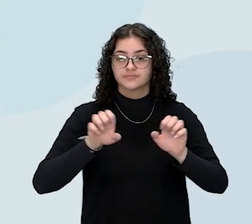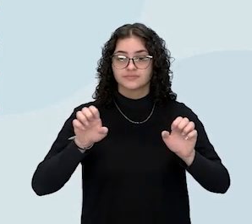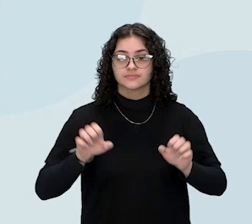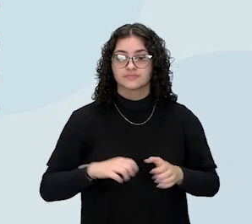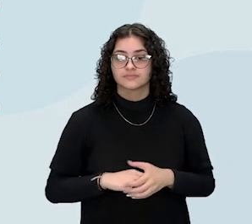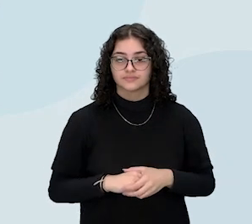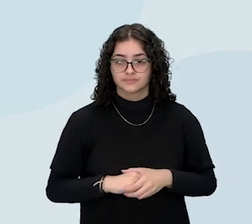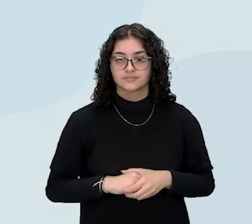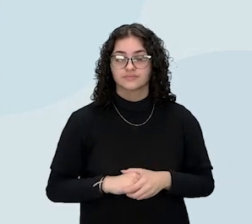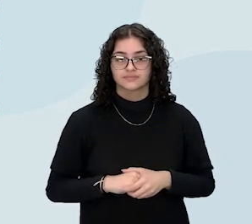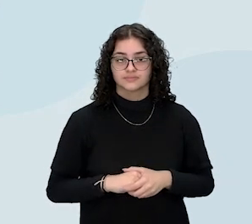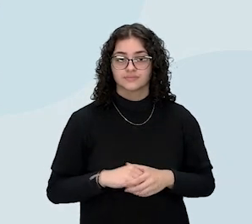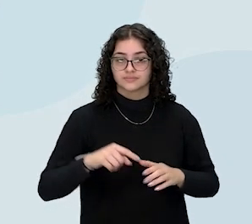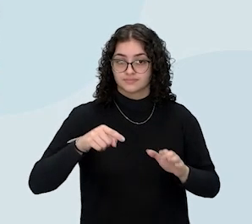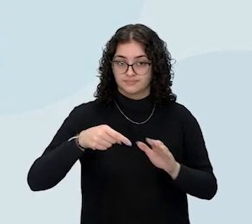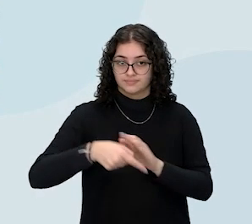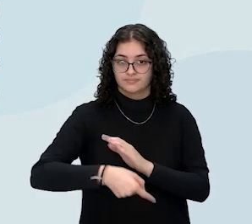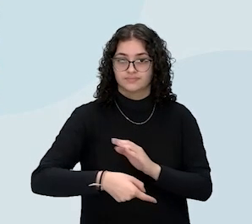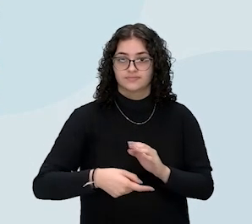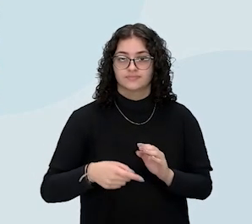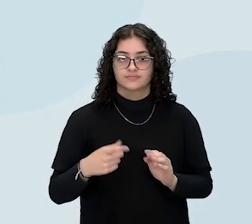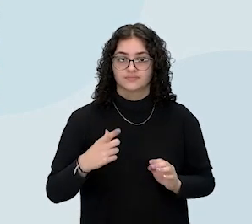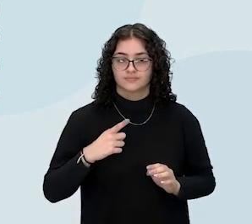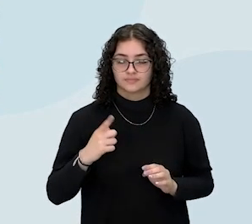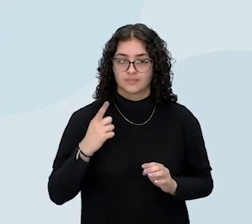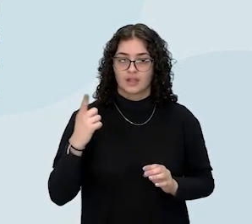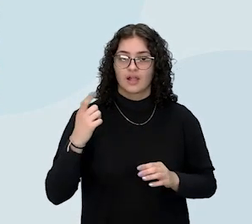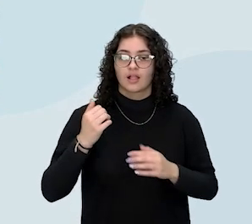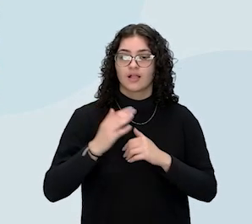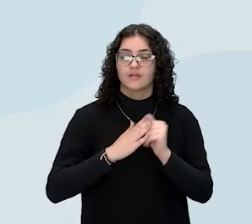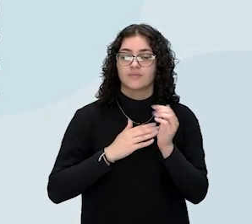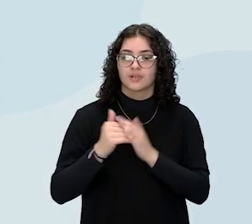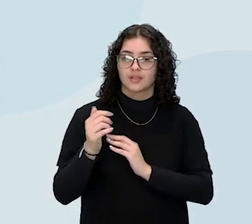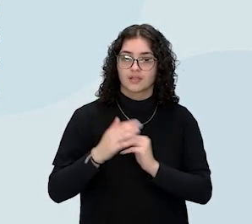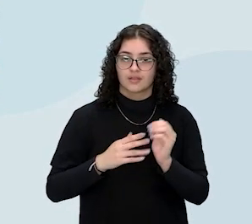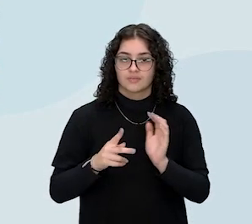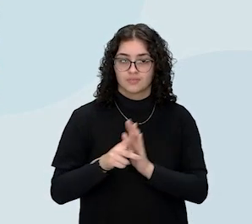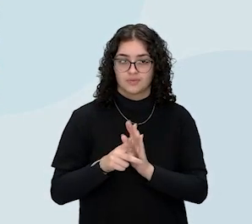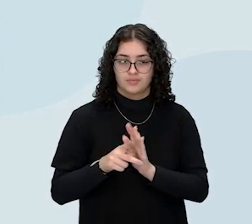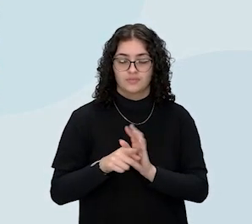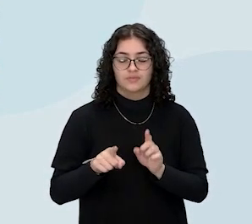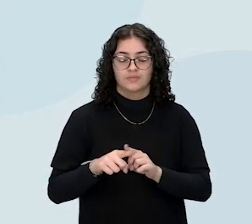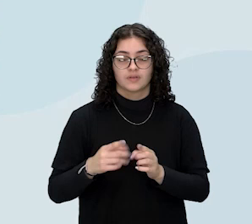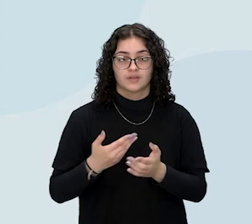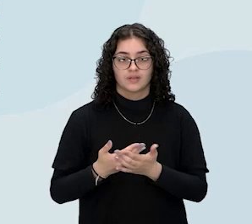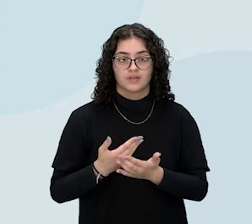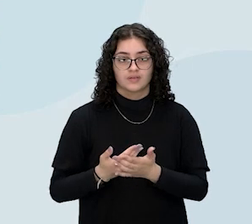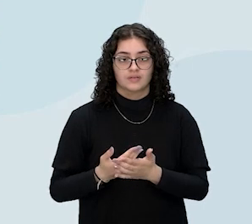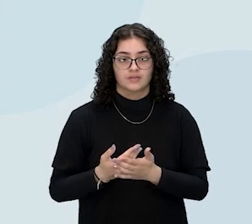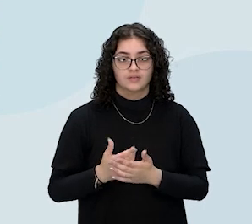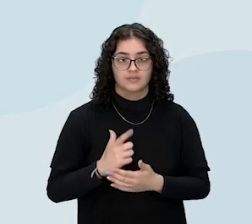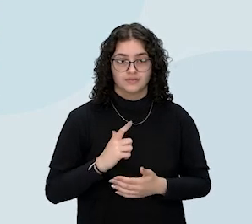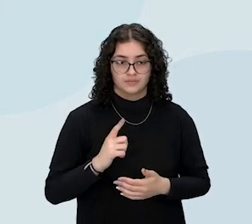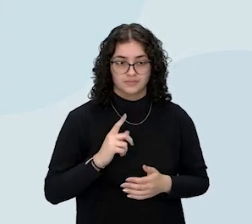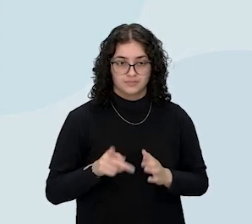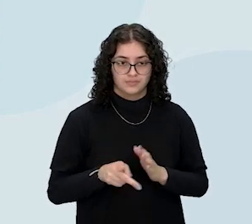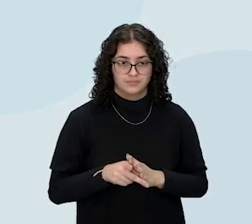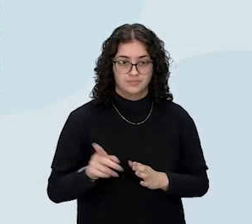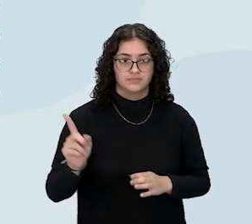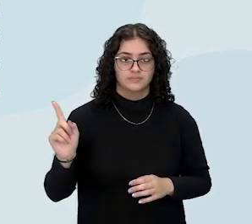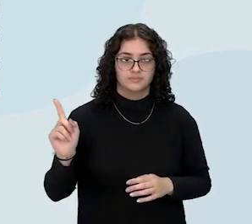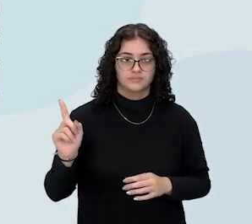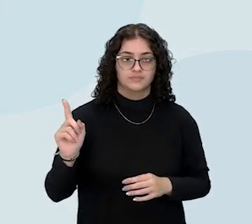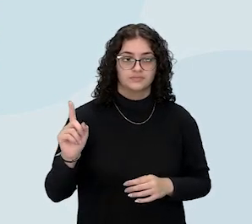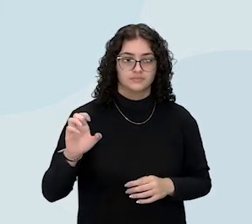deste aprofundamento, as habilidades dos eixos estruturantes, e para essa aula, a nossa habilidade aí do eixo estruturante é